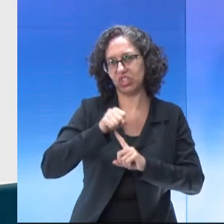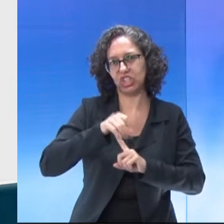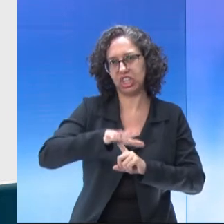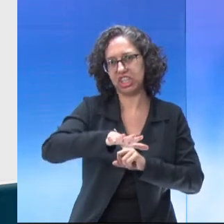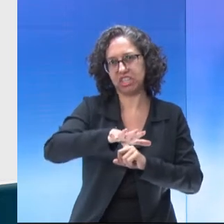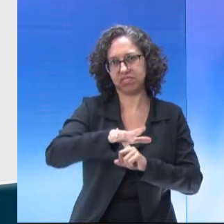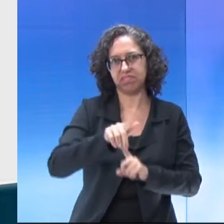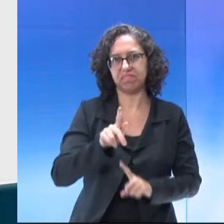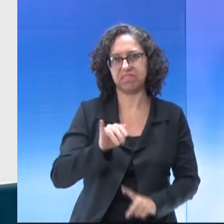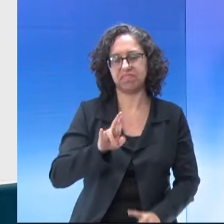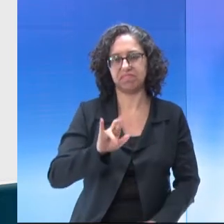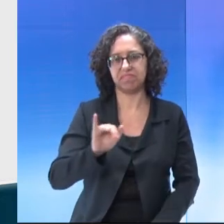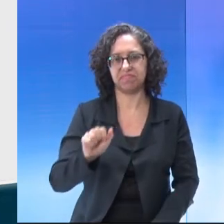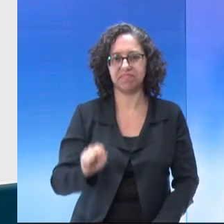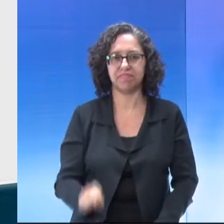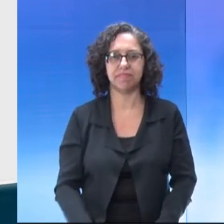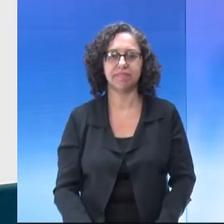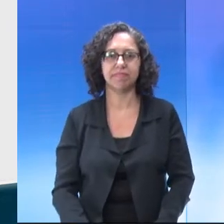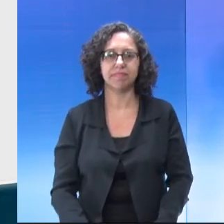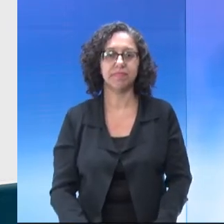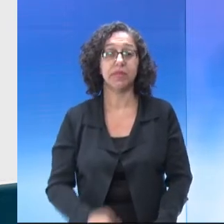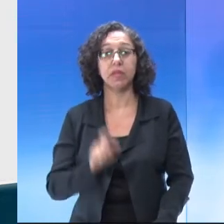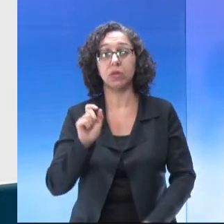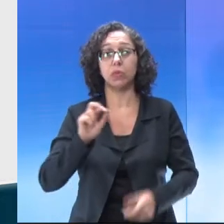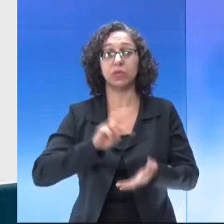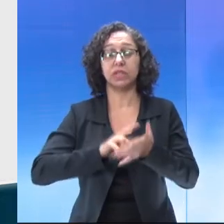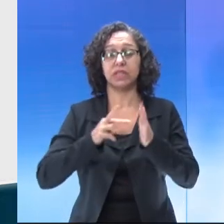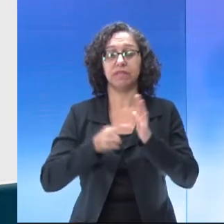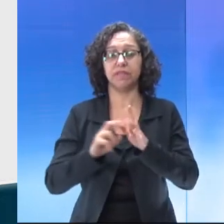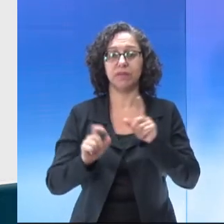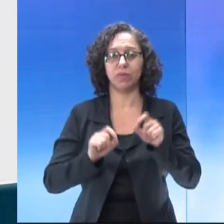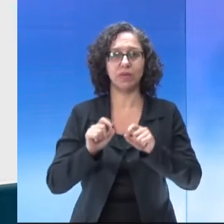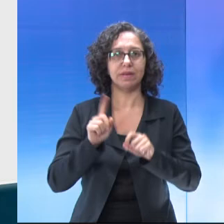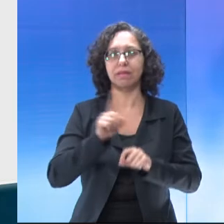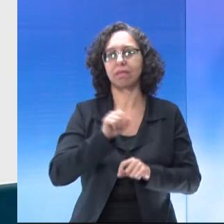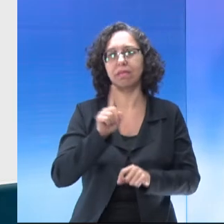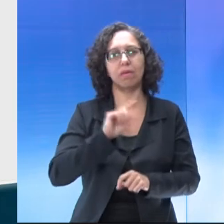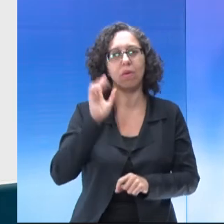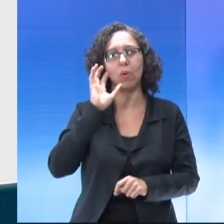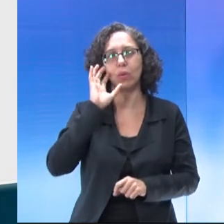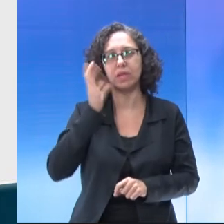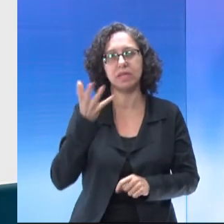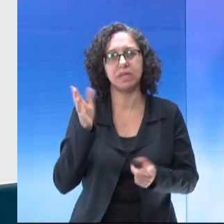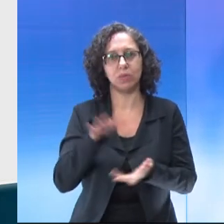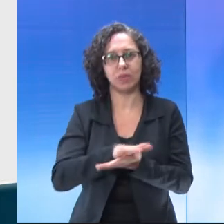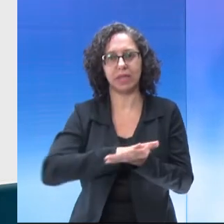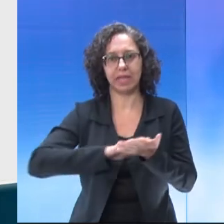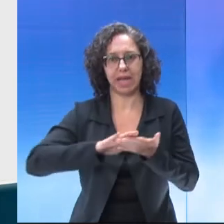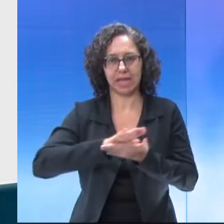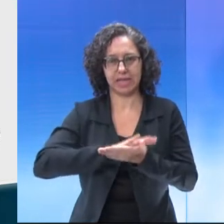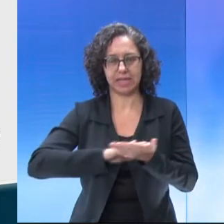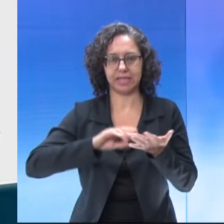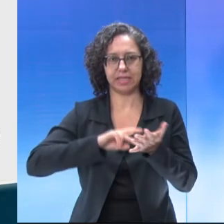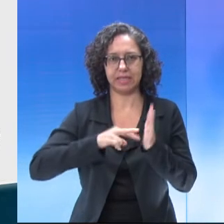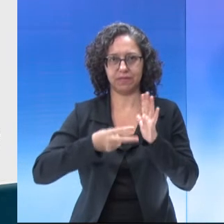texto. A expressão destacada significa na linguagem denotativa que não aconteceu nada.